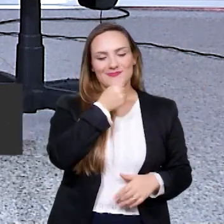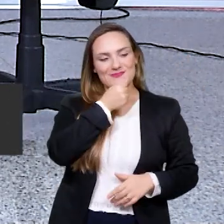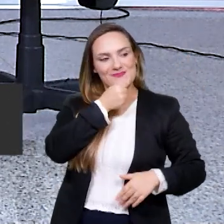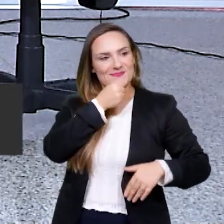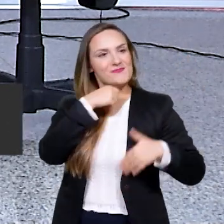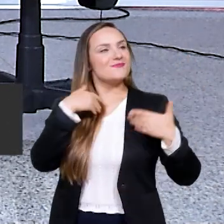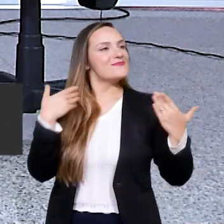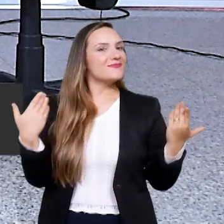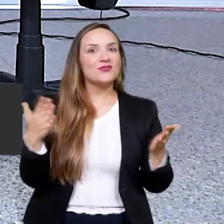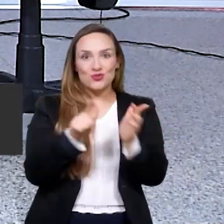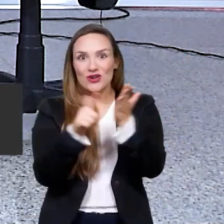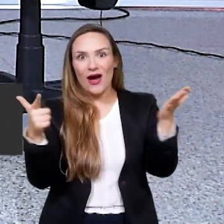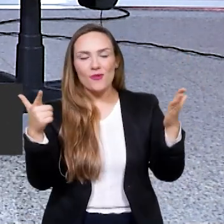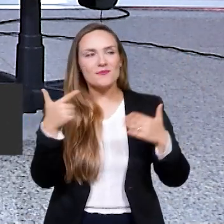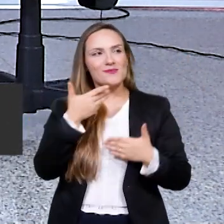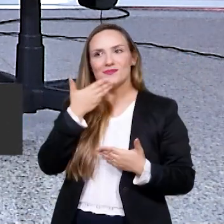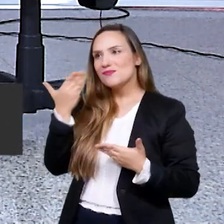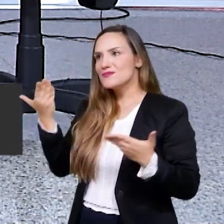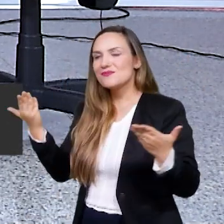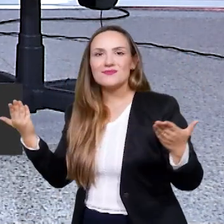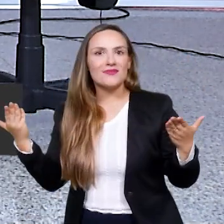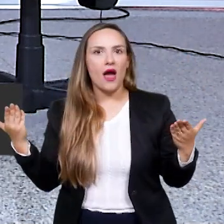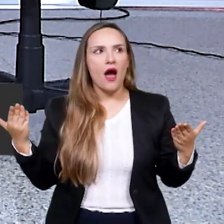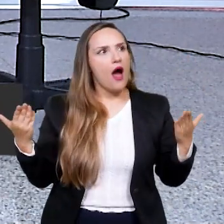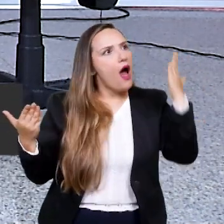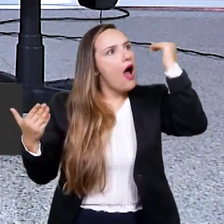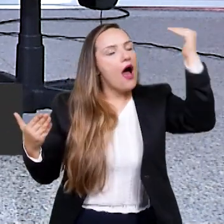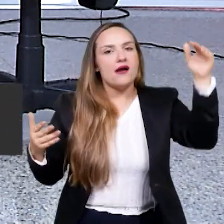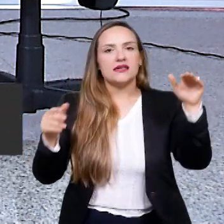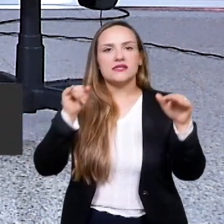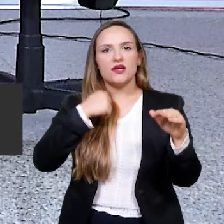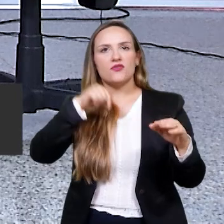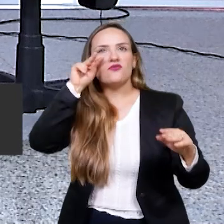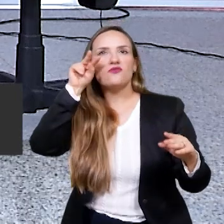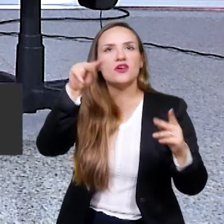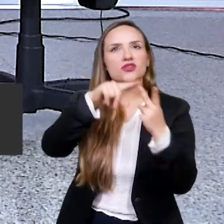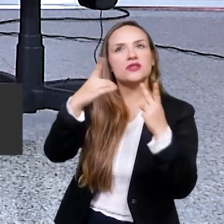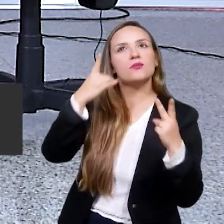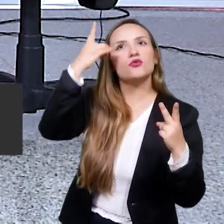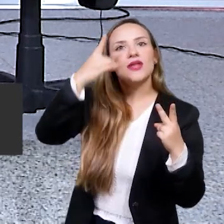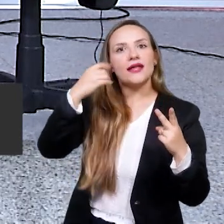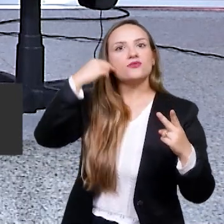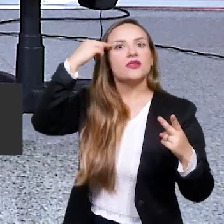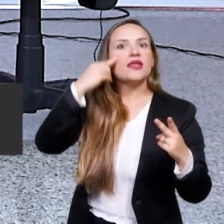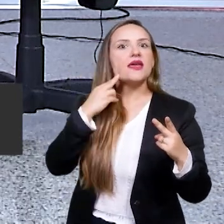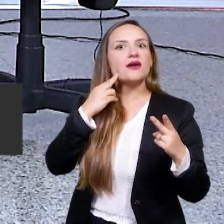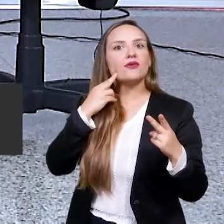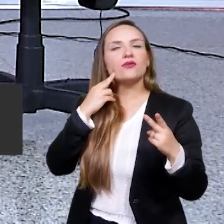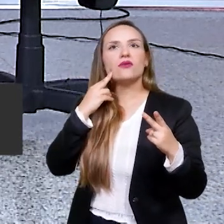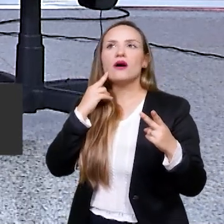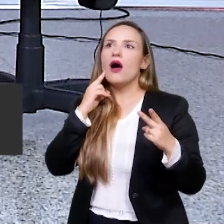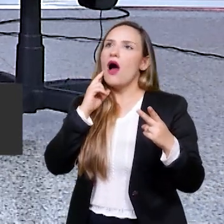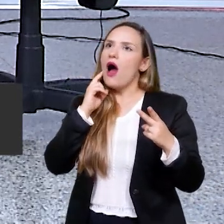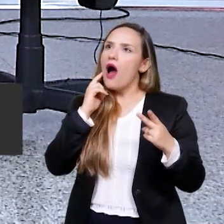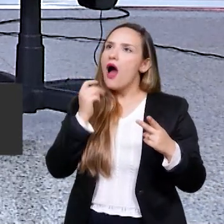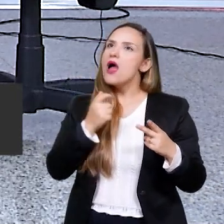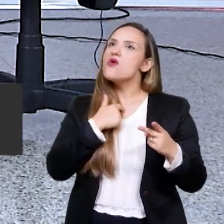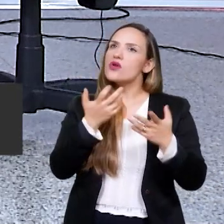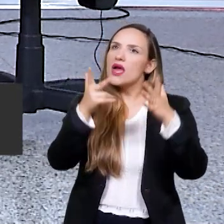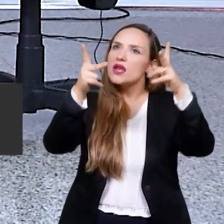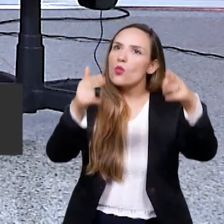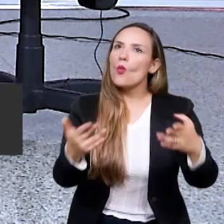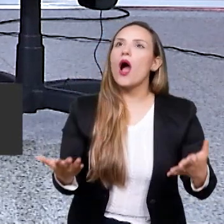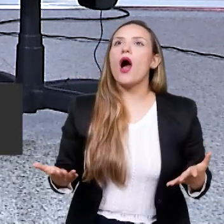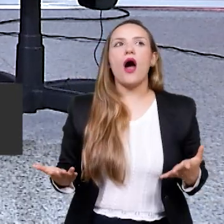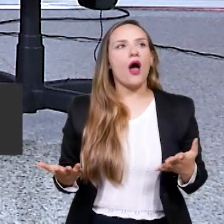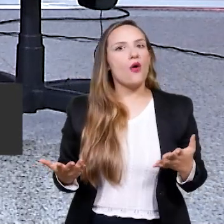o deputado hoje na Assembleia é uma possibilidade que eu também posso galgar um dia ser uma deputada. Então, nós precisamos que nesses espaços